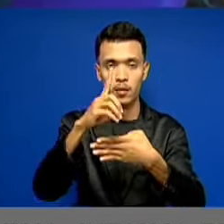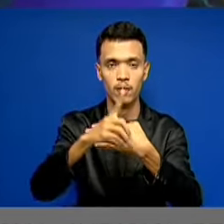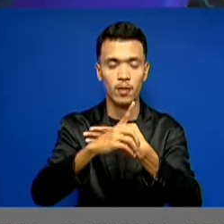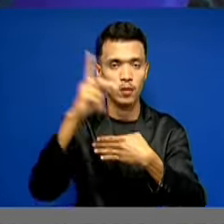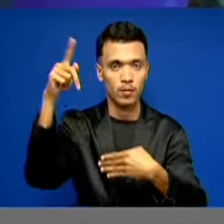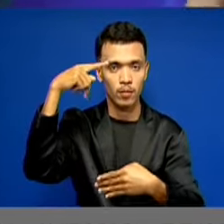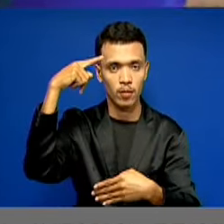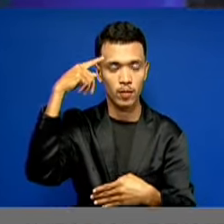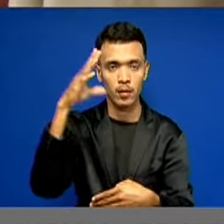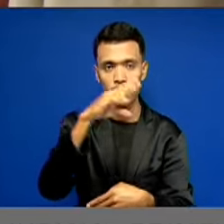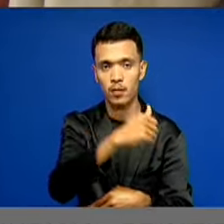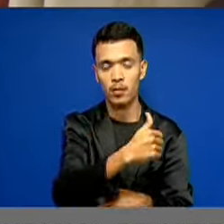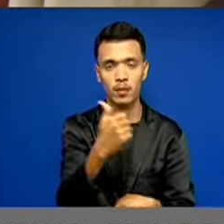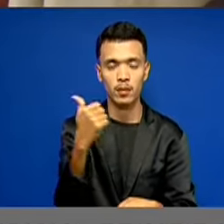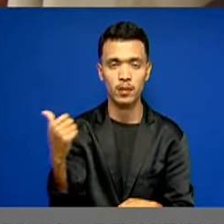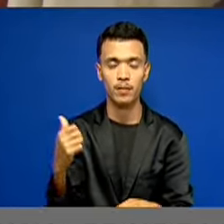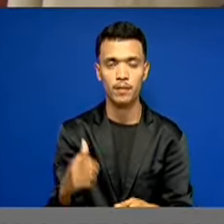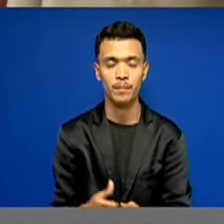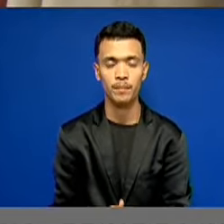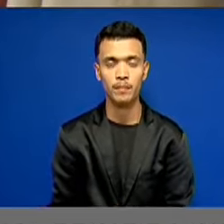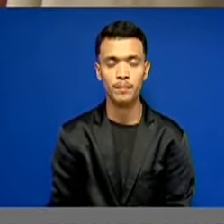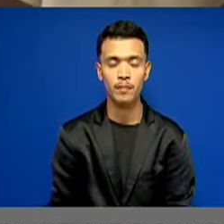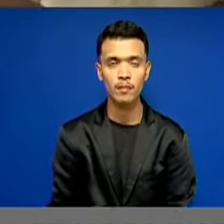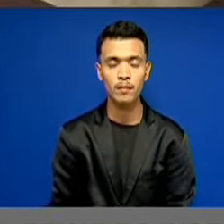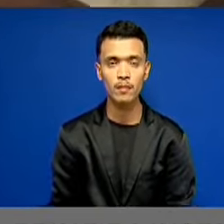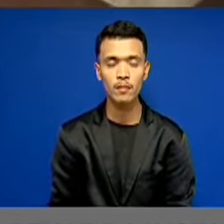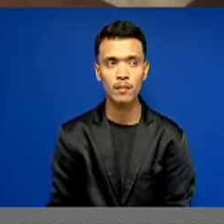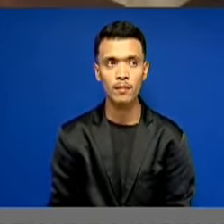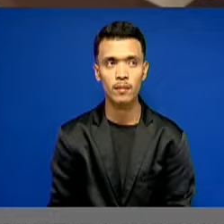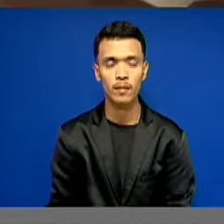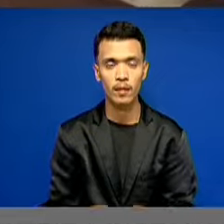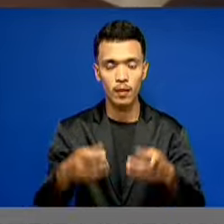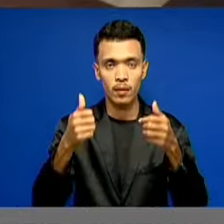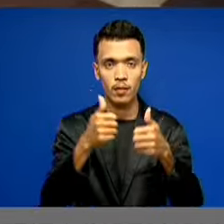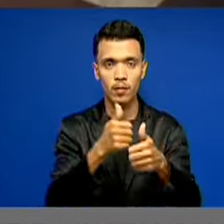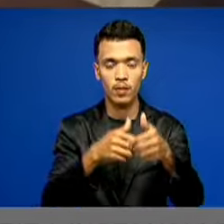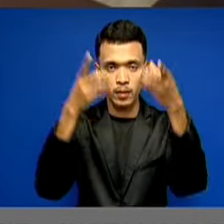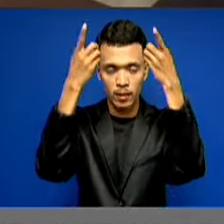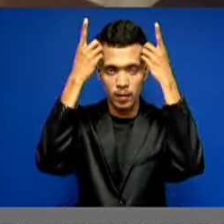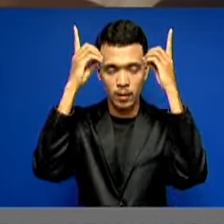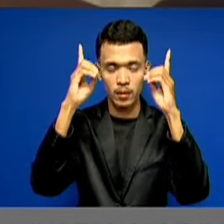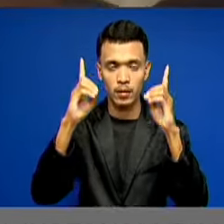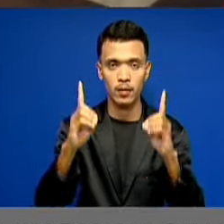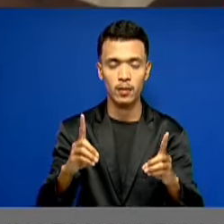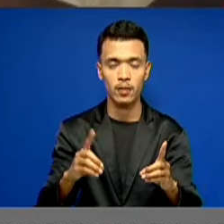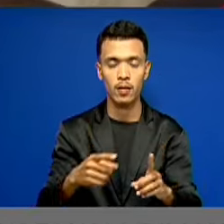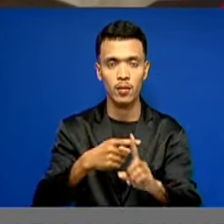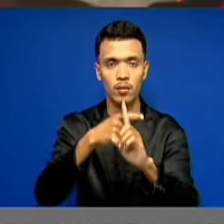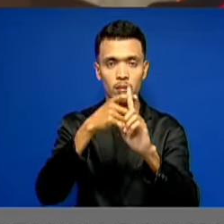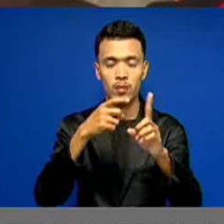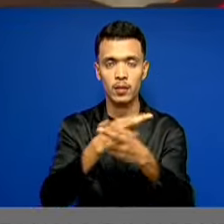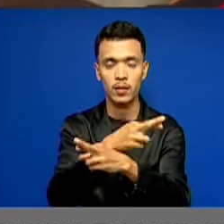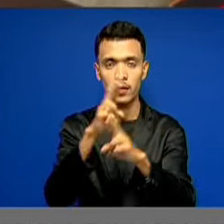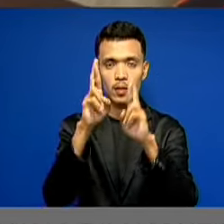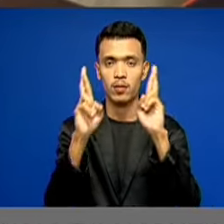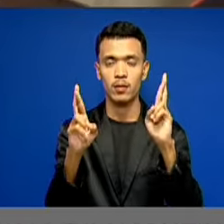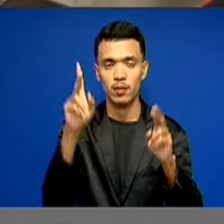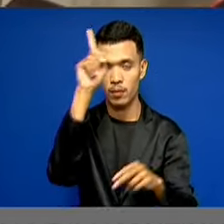no Selutan porque ser decisões para lá baseada evidência significa que a evidência mais ser resultados pesquisar